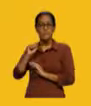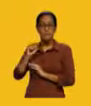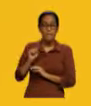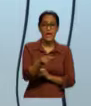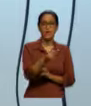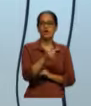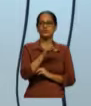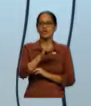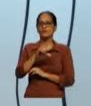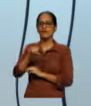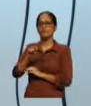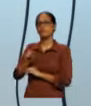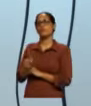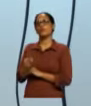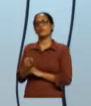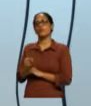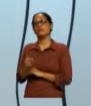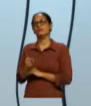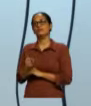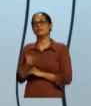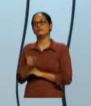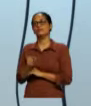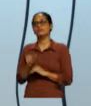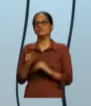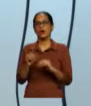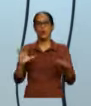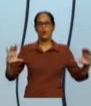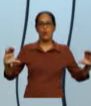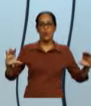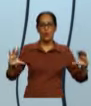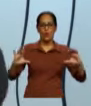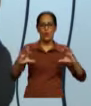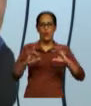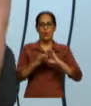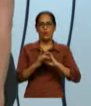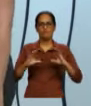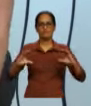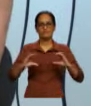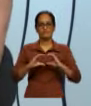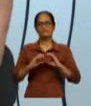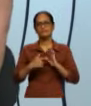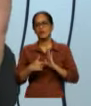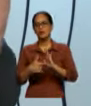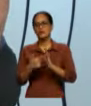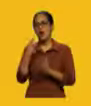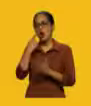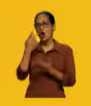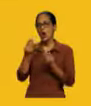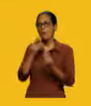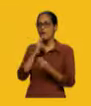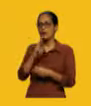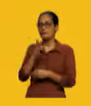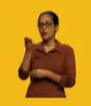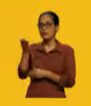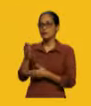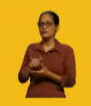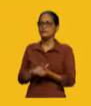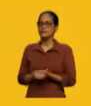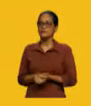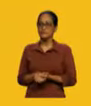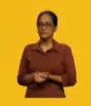o agrupamento desses dois. Então, eu vou agrupar, agrupando.